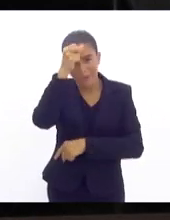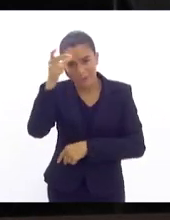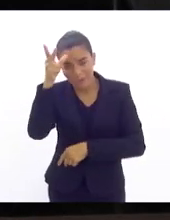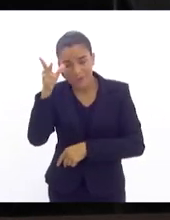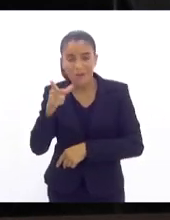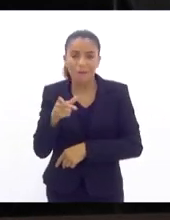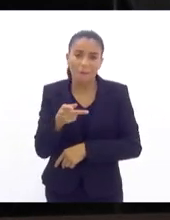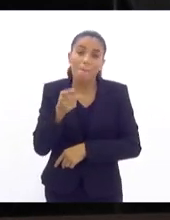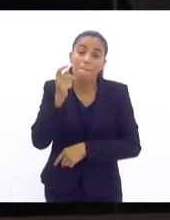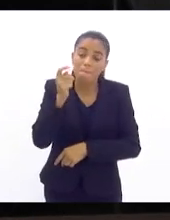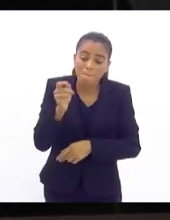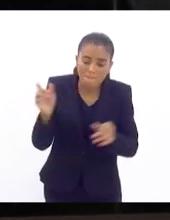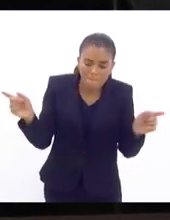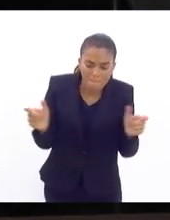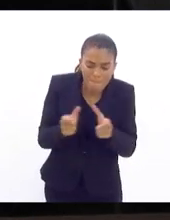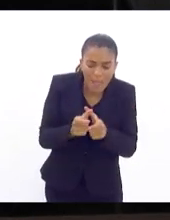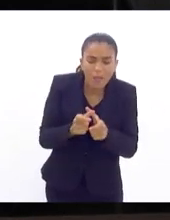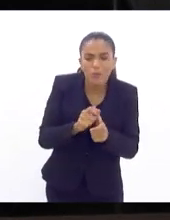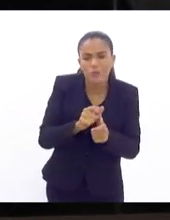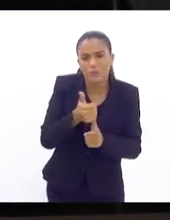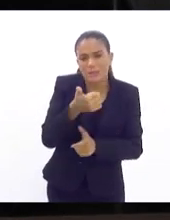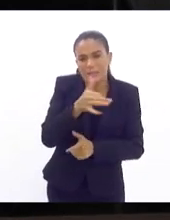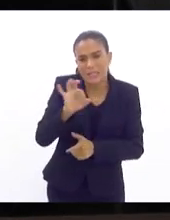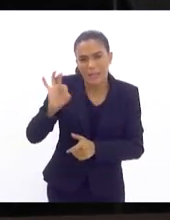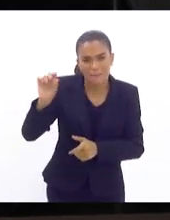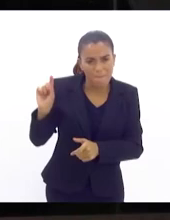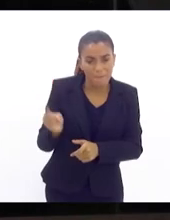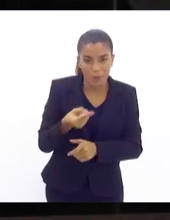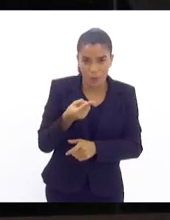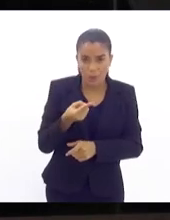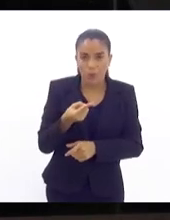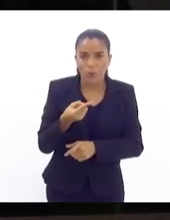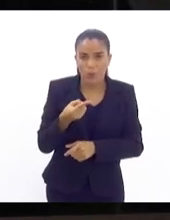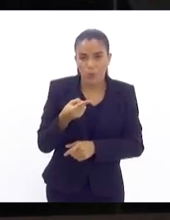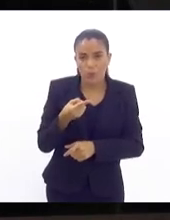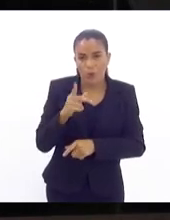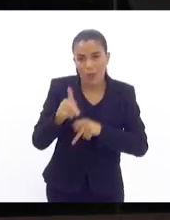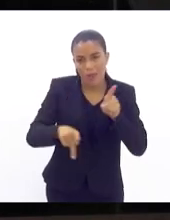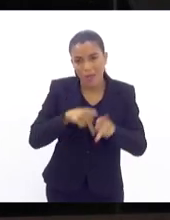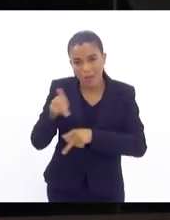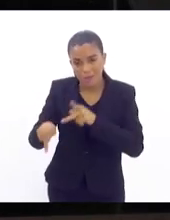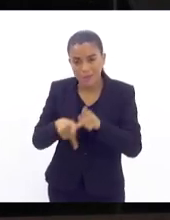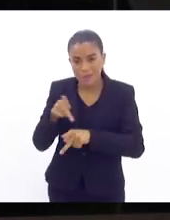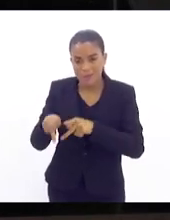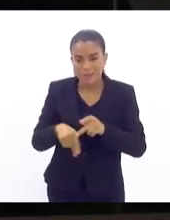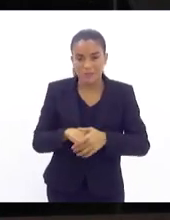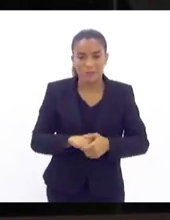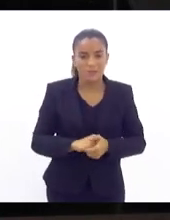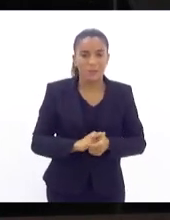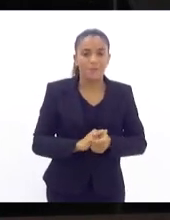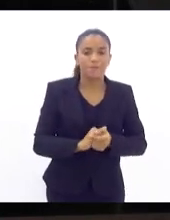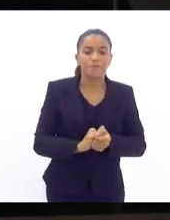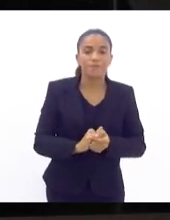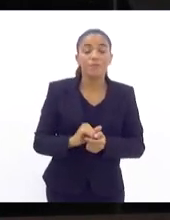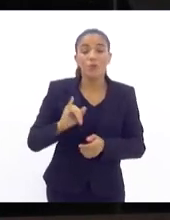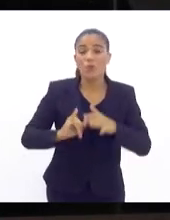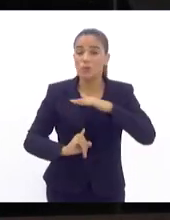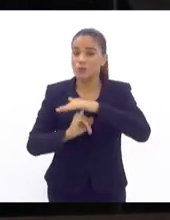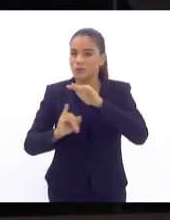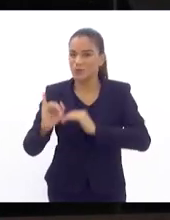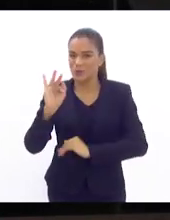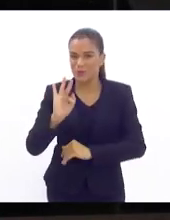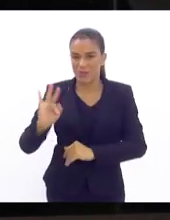mil habitantes, o Instituto Federal Fluminense, para oferecer curso técnico